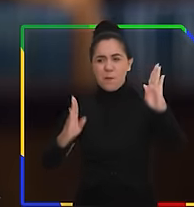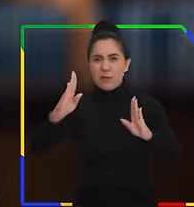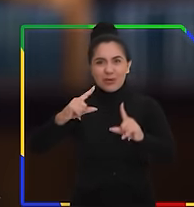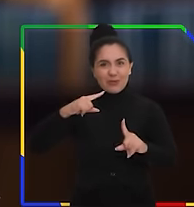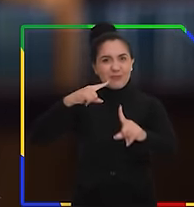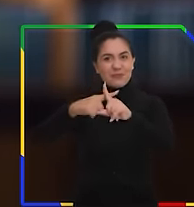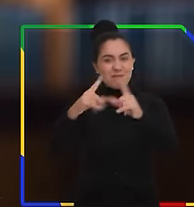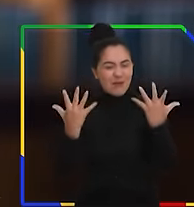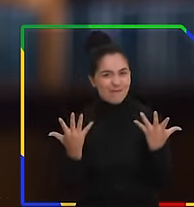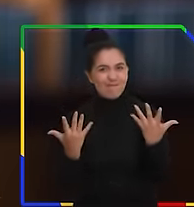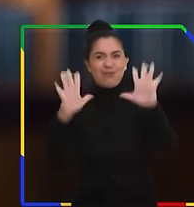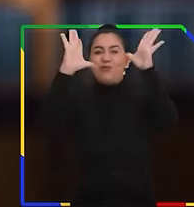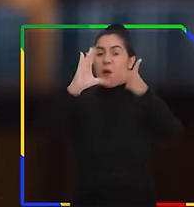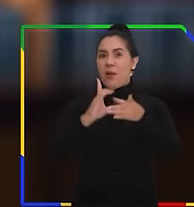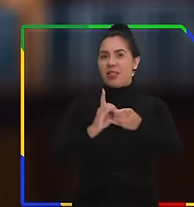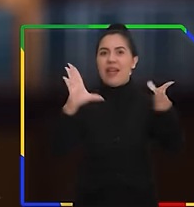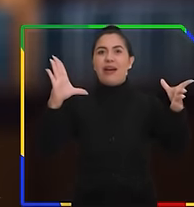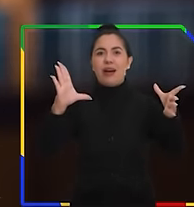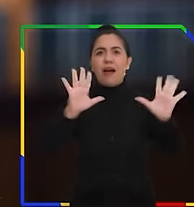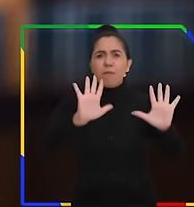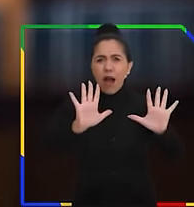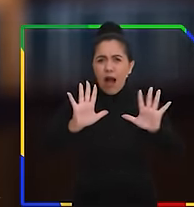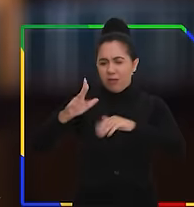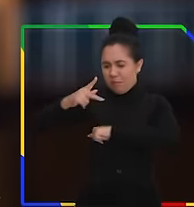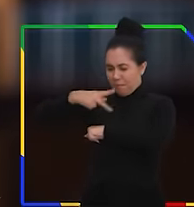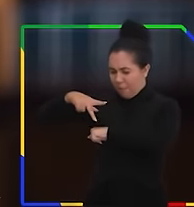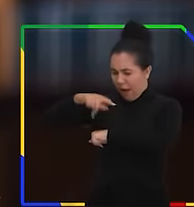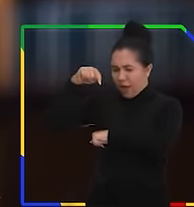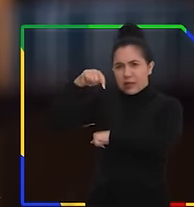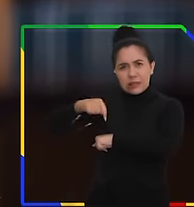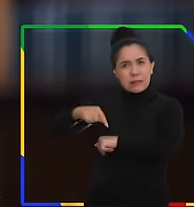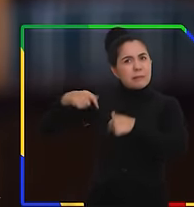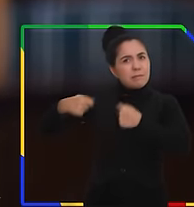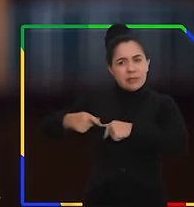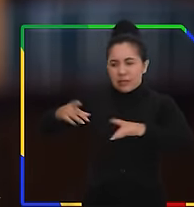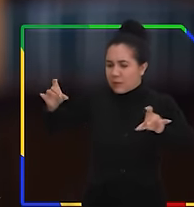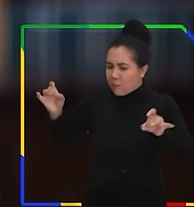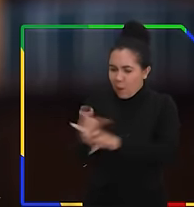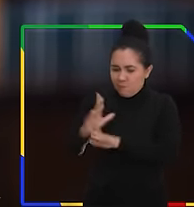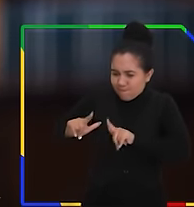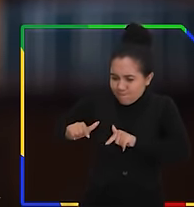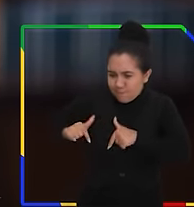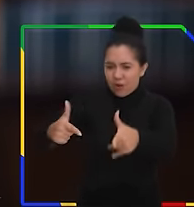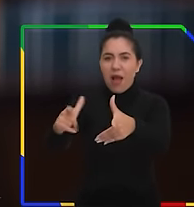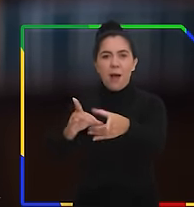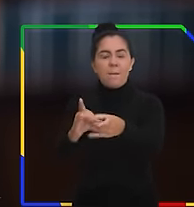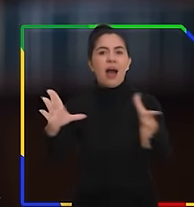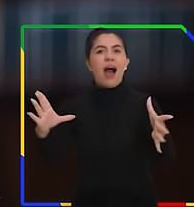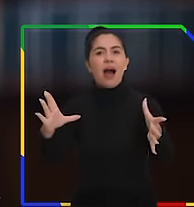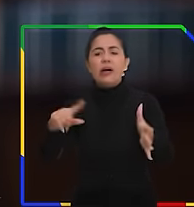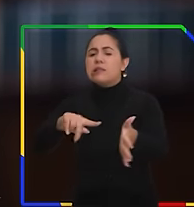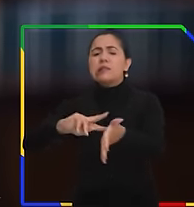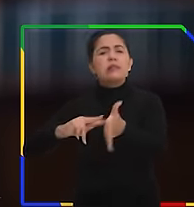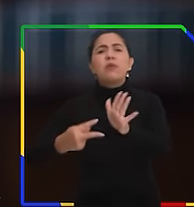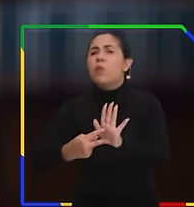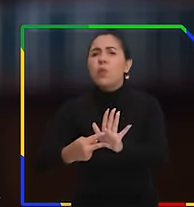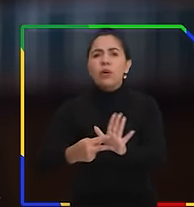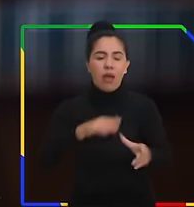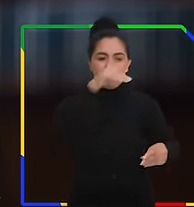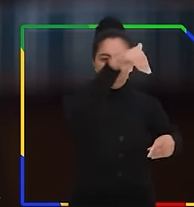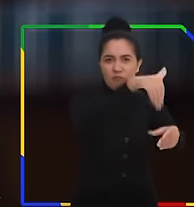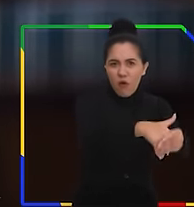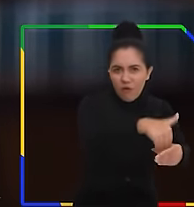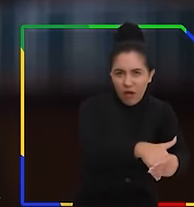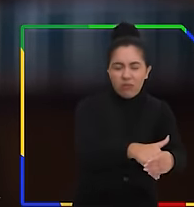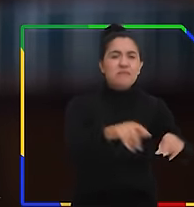momento para celebrarmos a democracia. Nenhum país é de fato independente sem o exercício pleno da democracia. A democracia